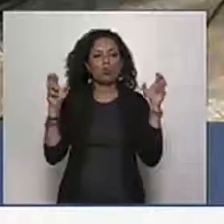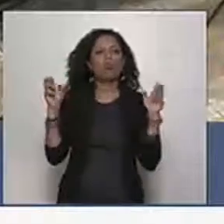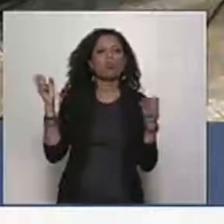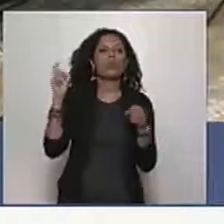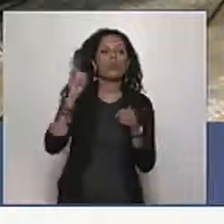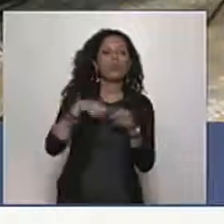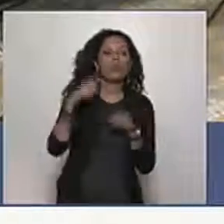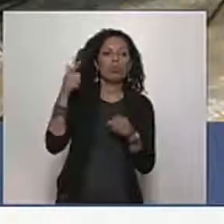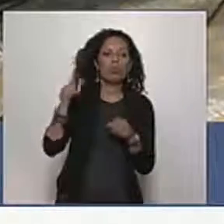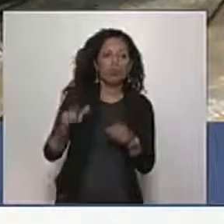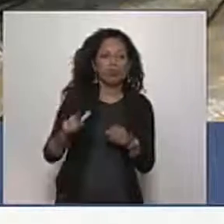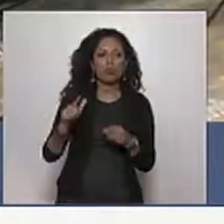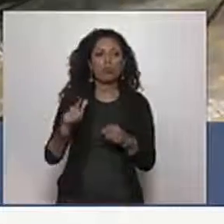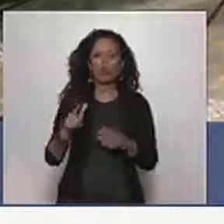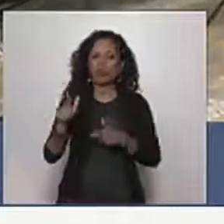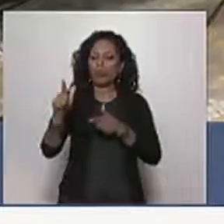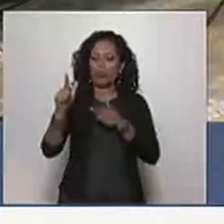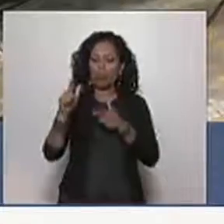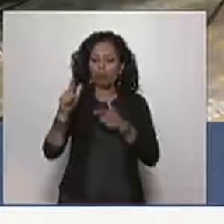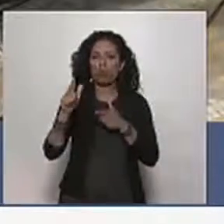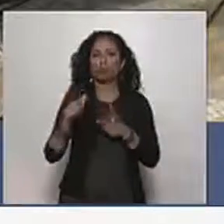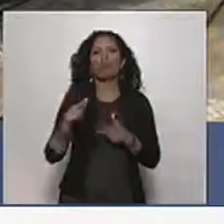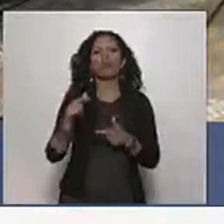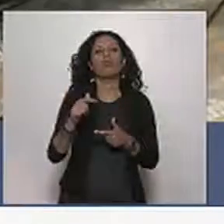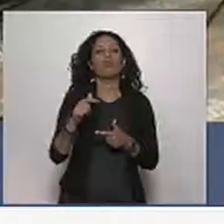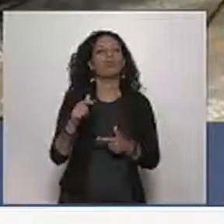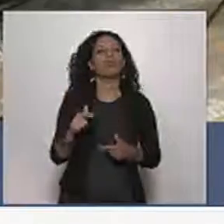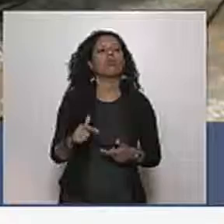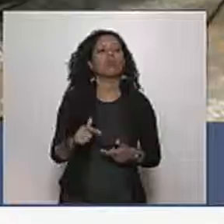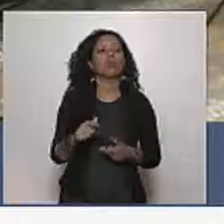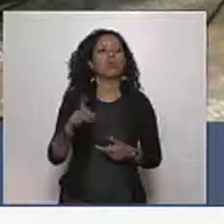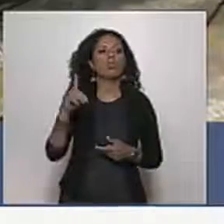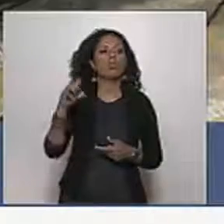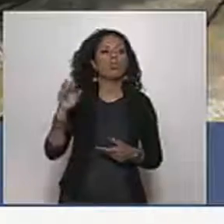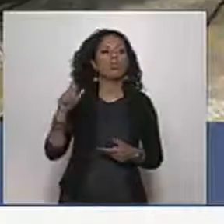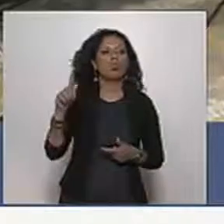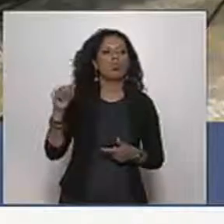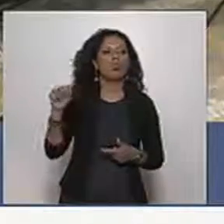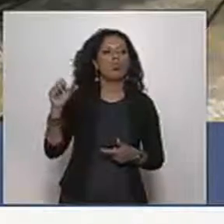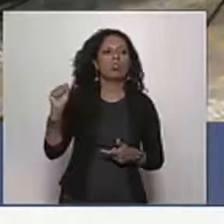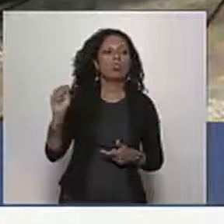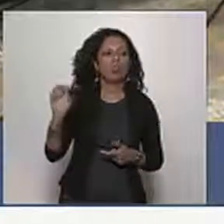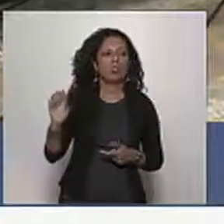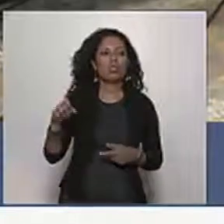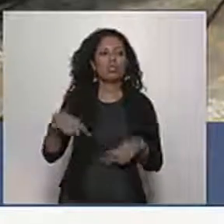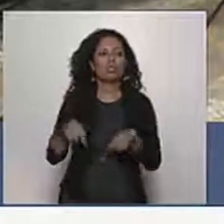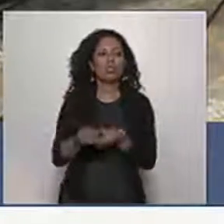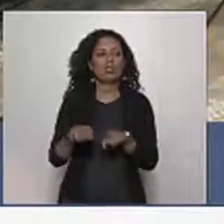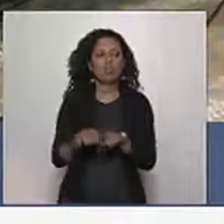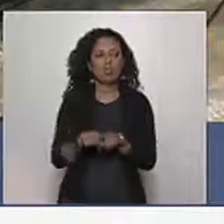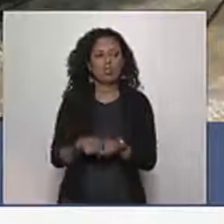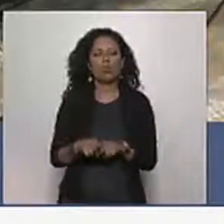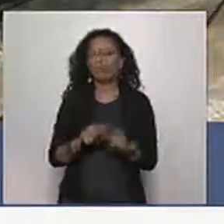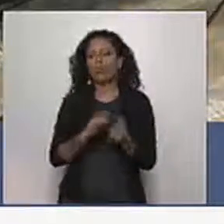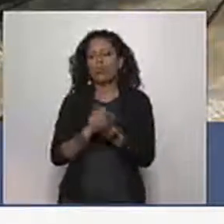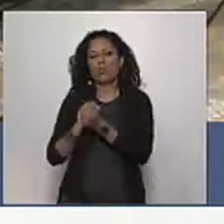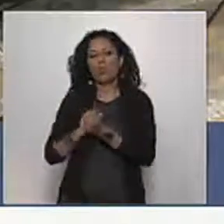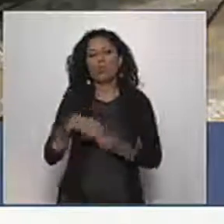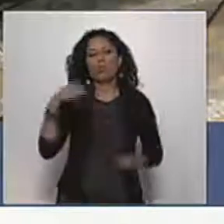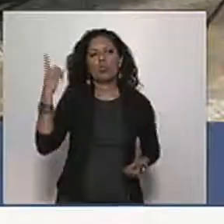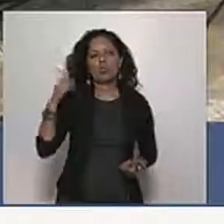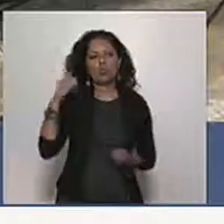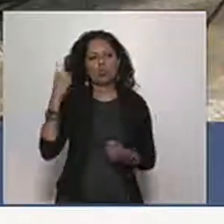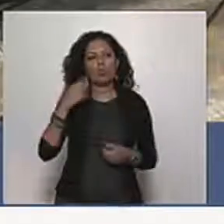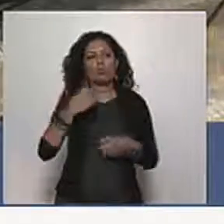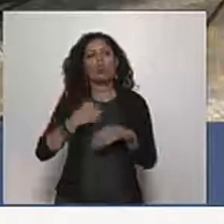ocorrer, o porte de armas, né, de gás, e foi incluído também os deputados